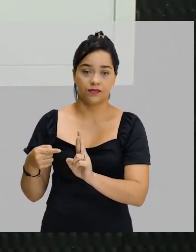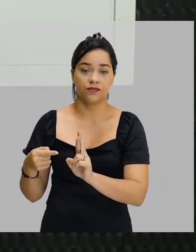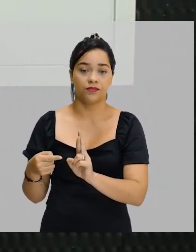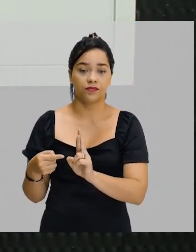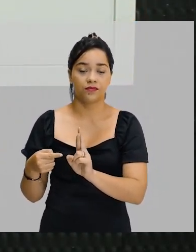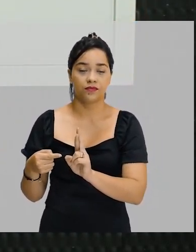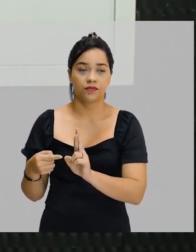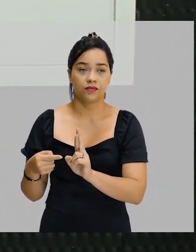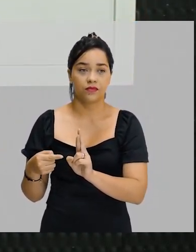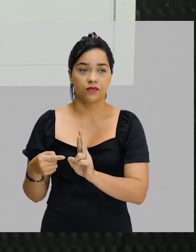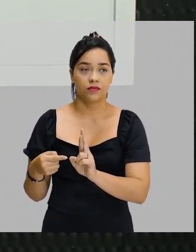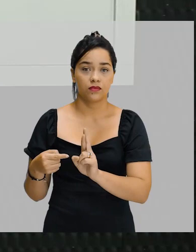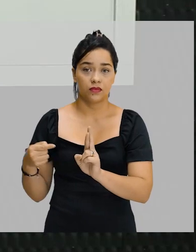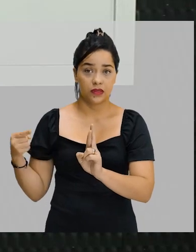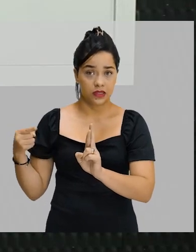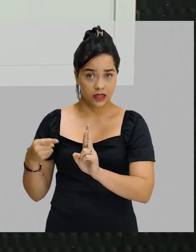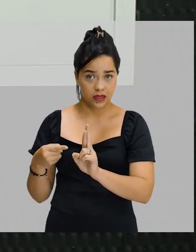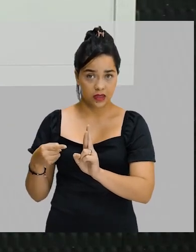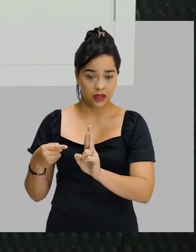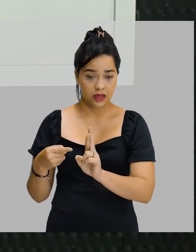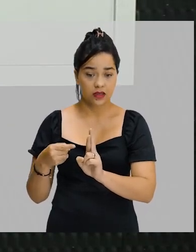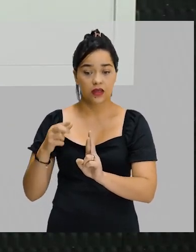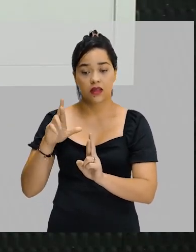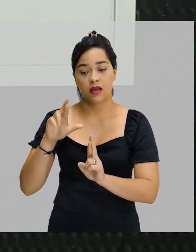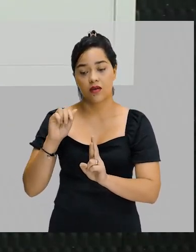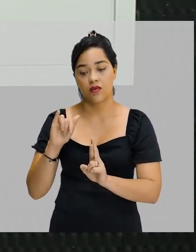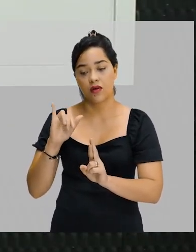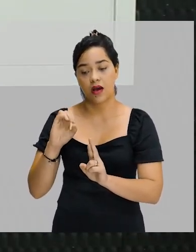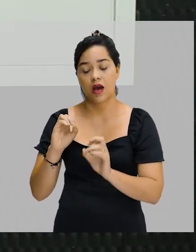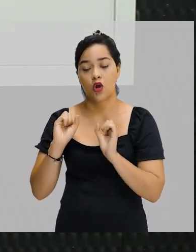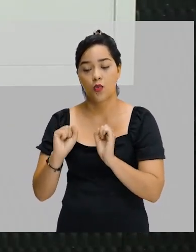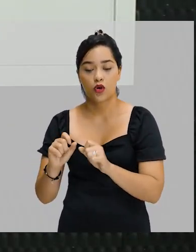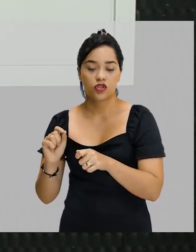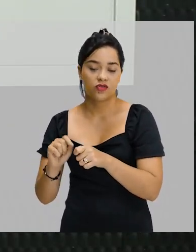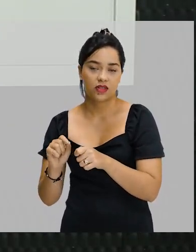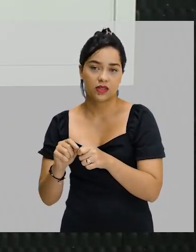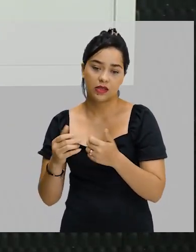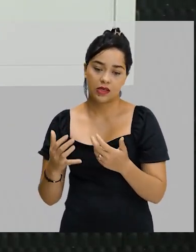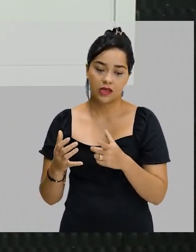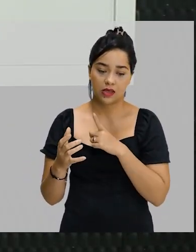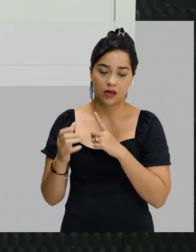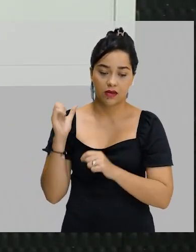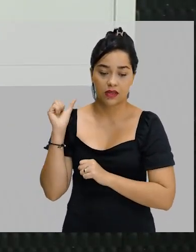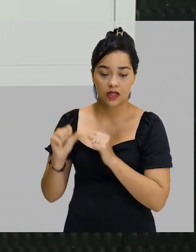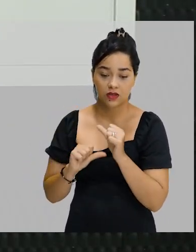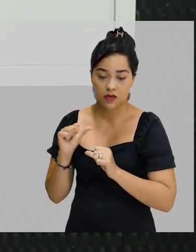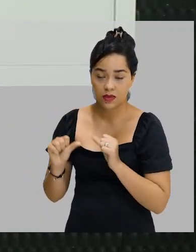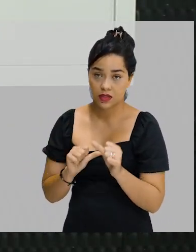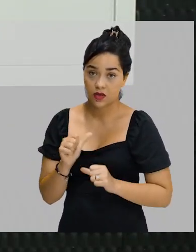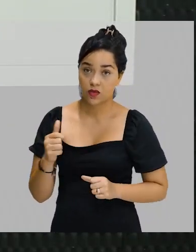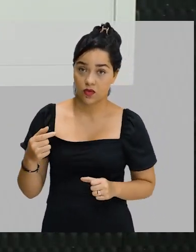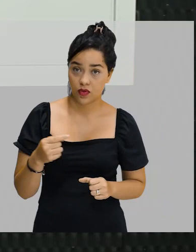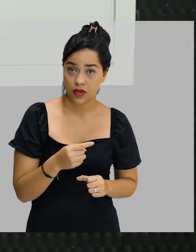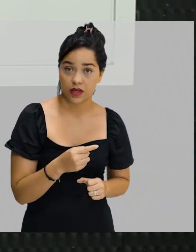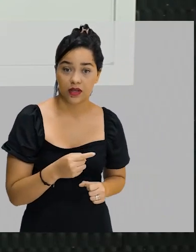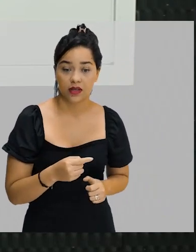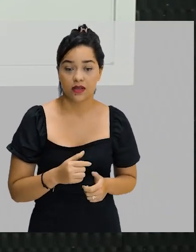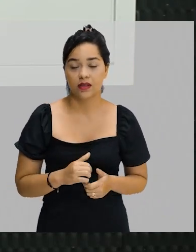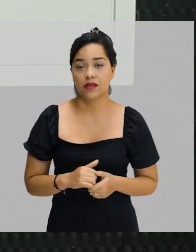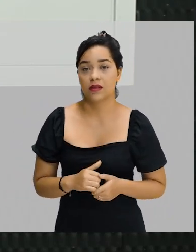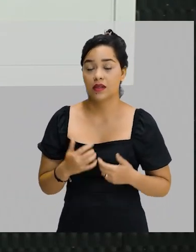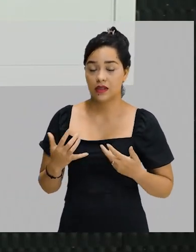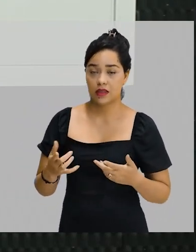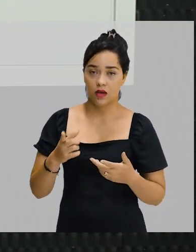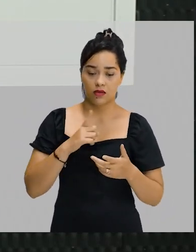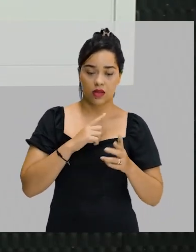né? Este R, que é o raio, eu posso fazer aí uma pequena transformação com ele. Tá ok? Quando